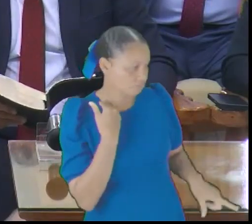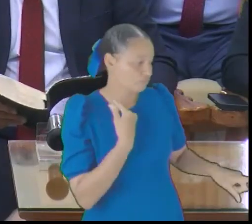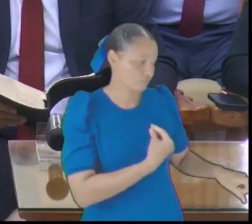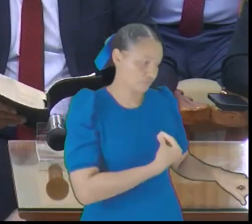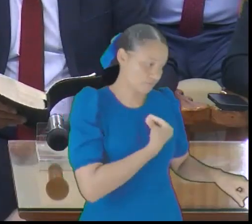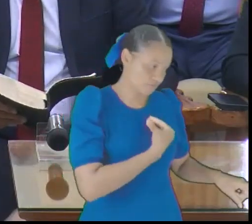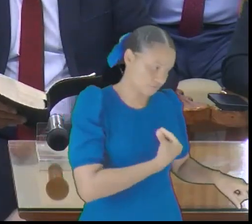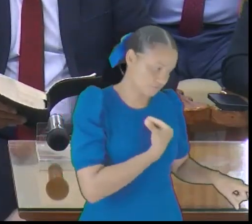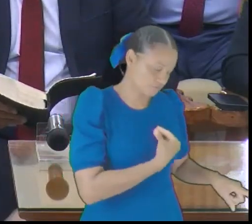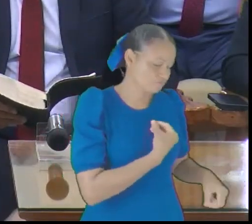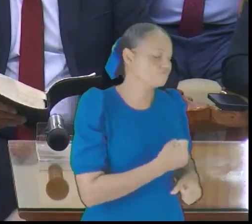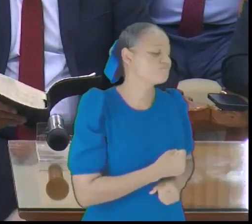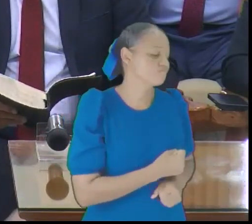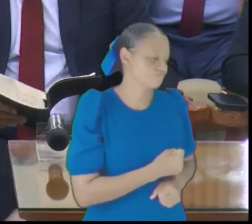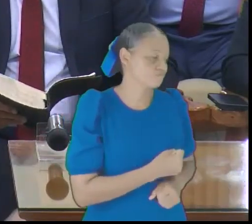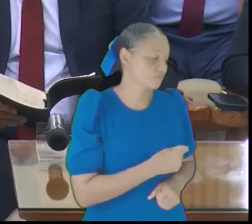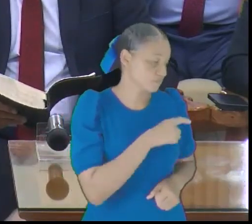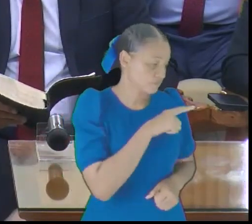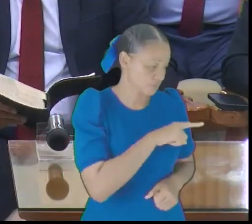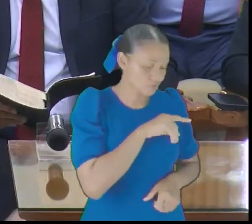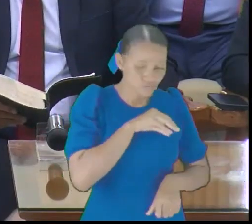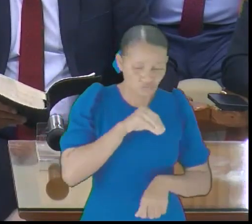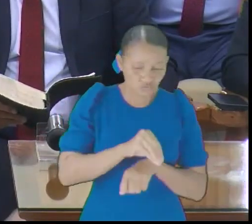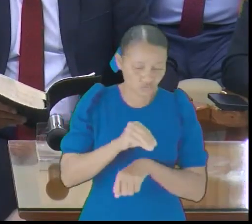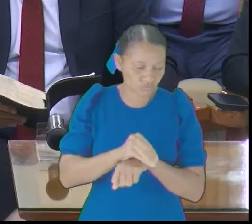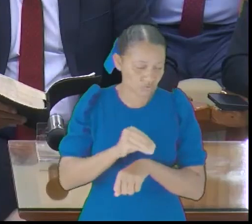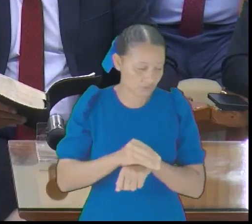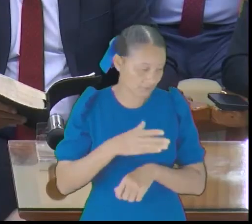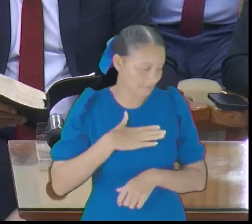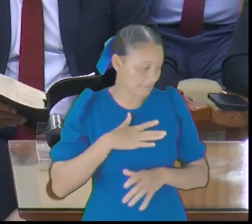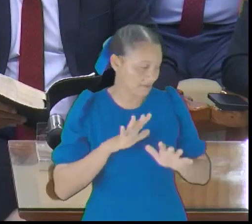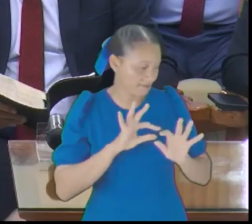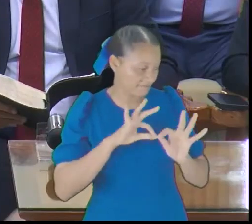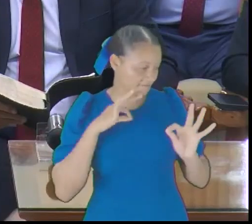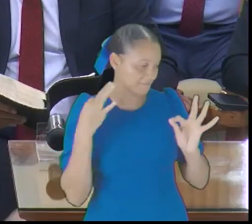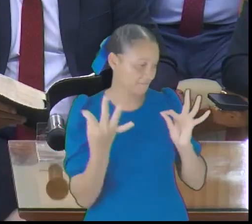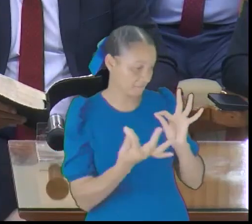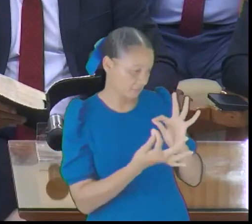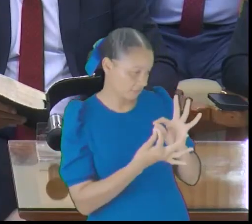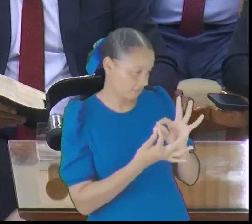ficar vivo, você vai tomar conta dos meus parentes.